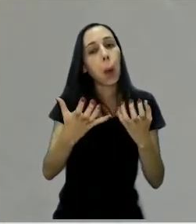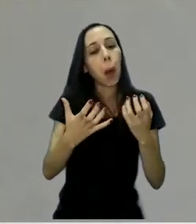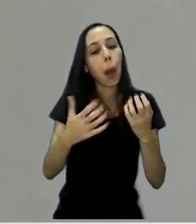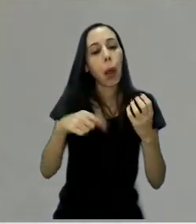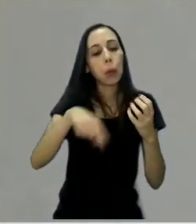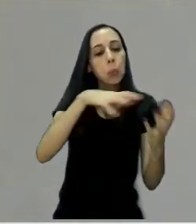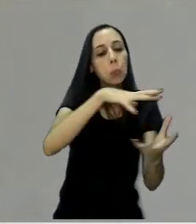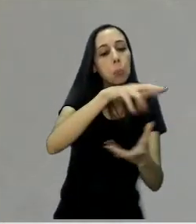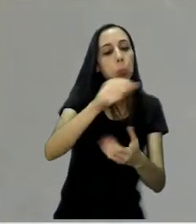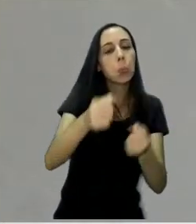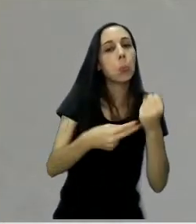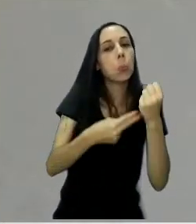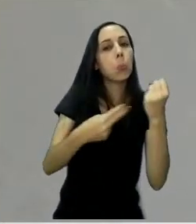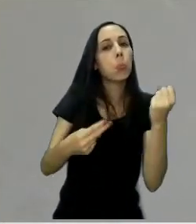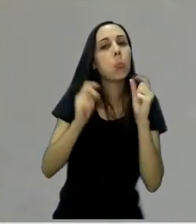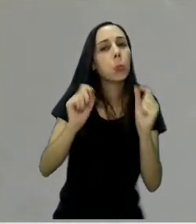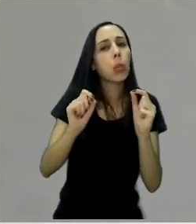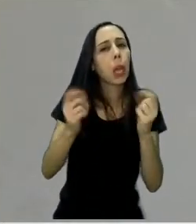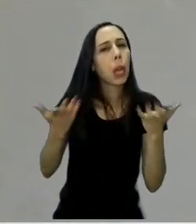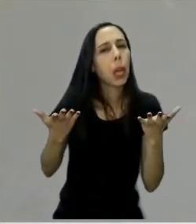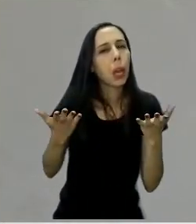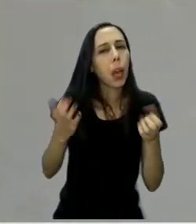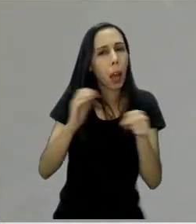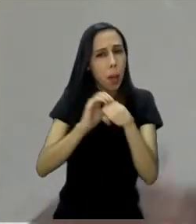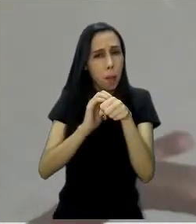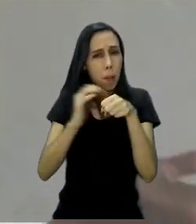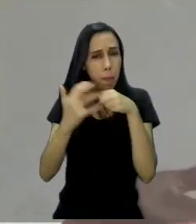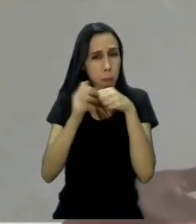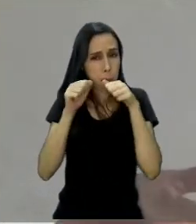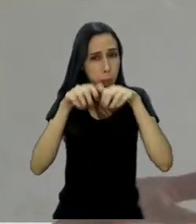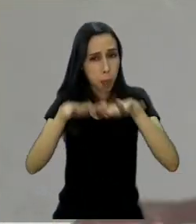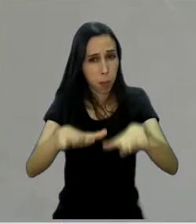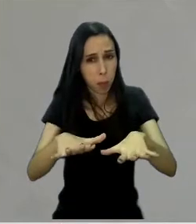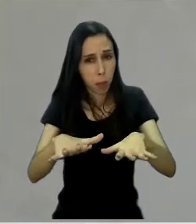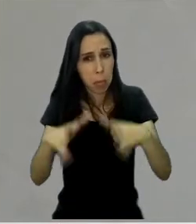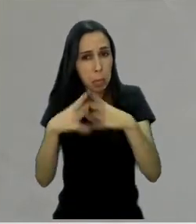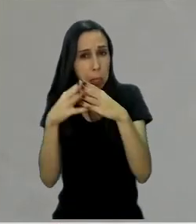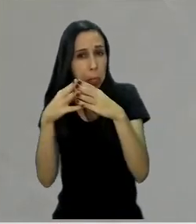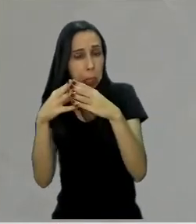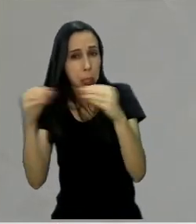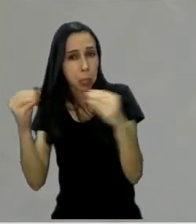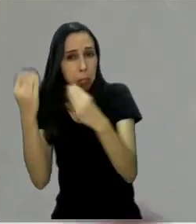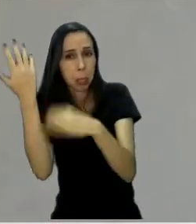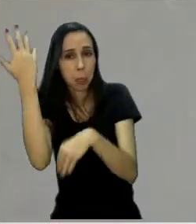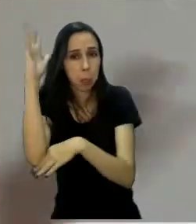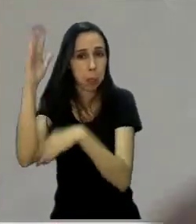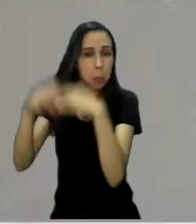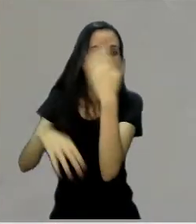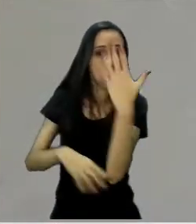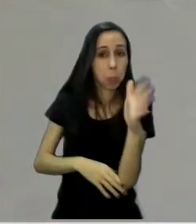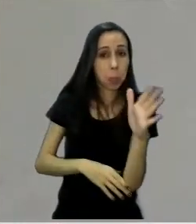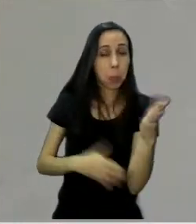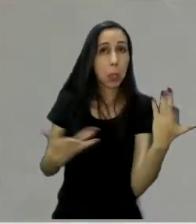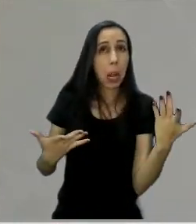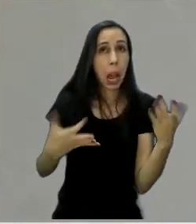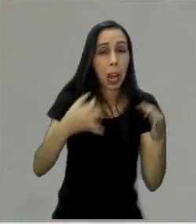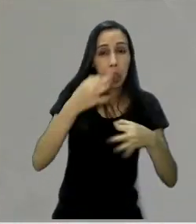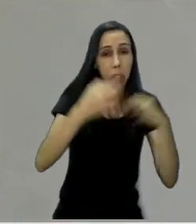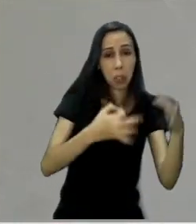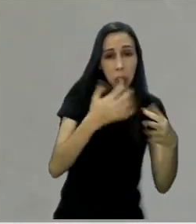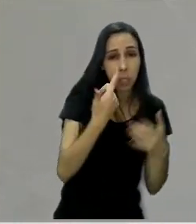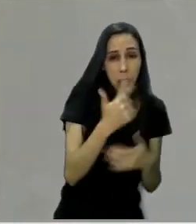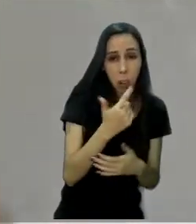você quer desligar no mundo? A pandemia, a destruição da